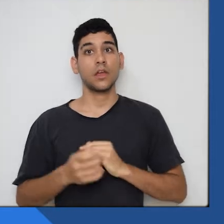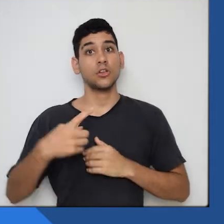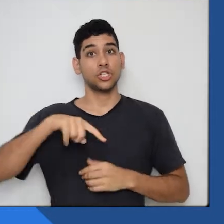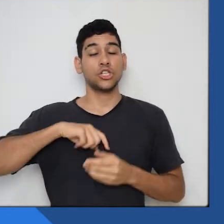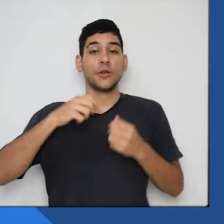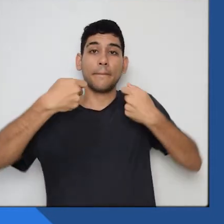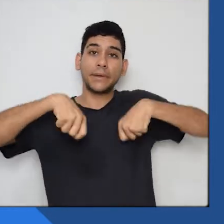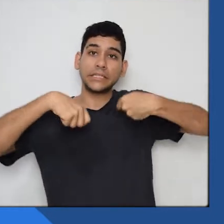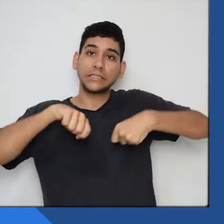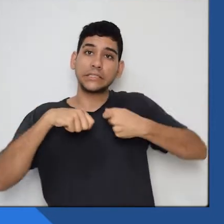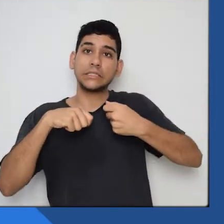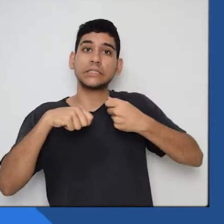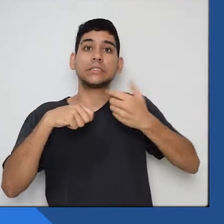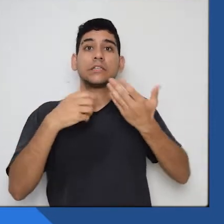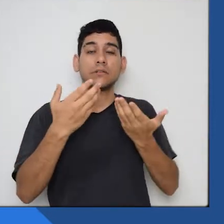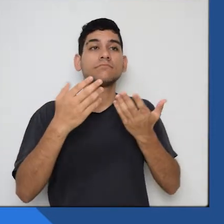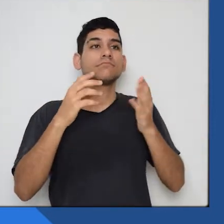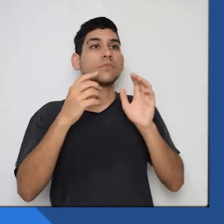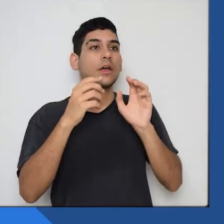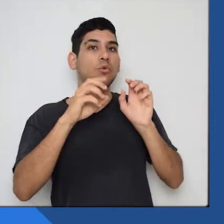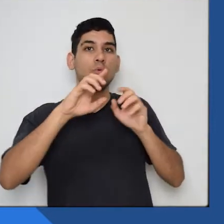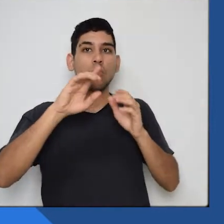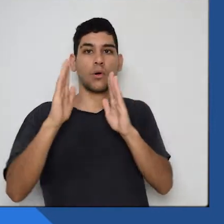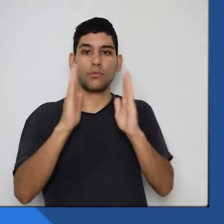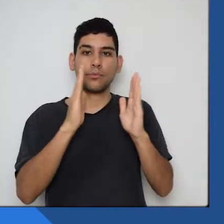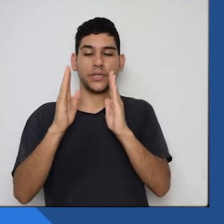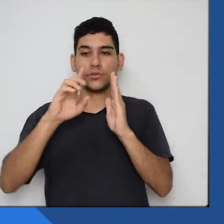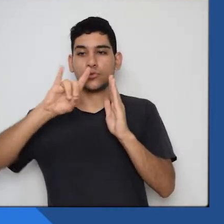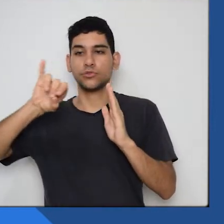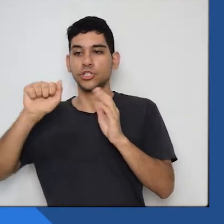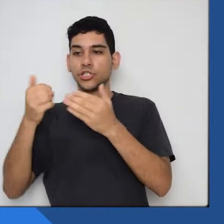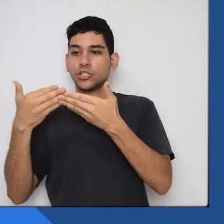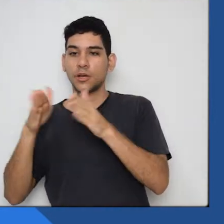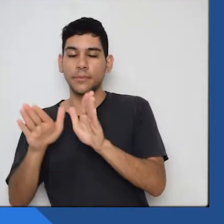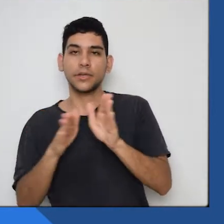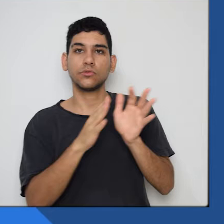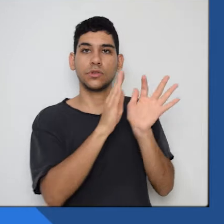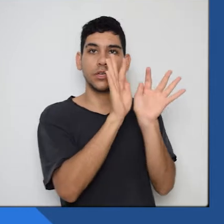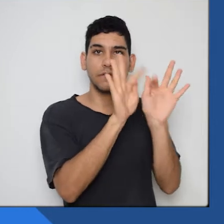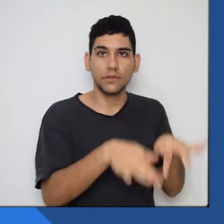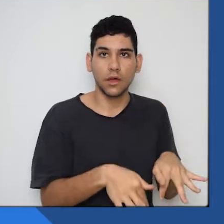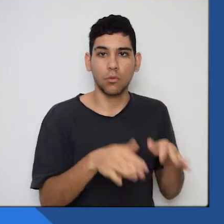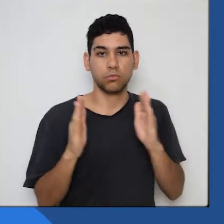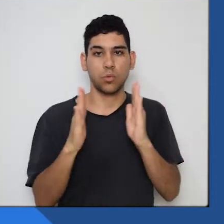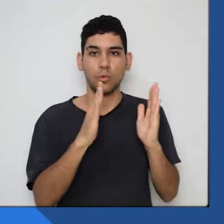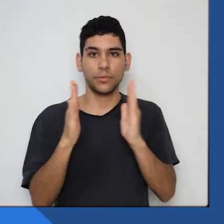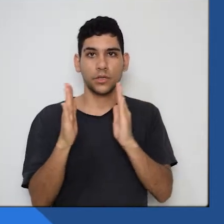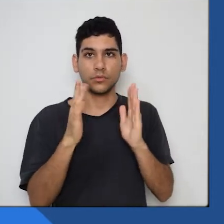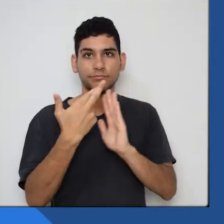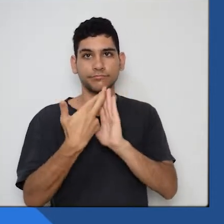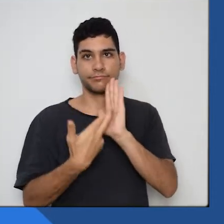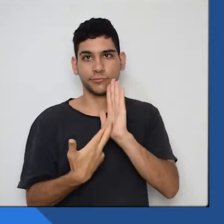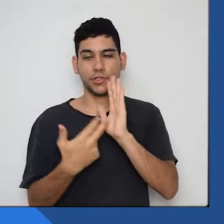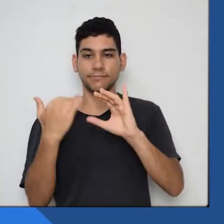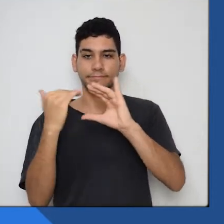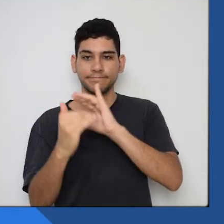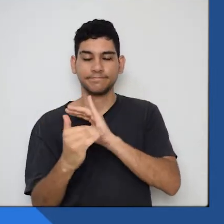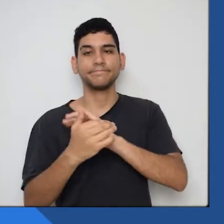precisa cadastrar a data de abertura e encerramento do nosso